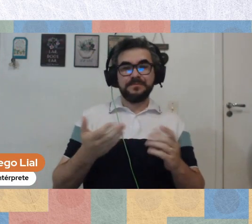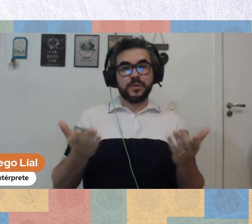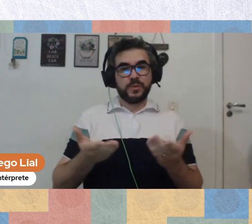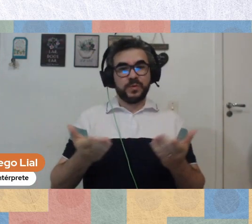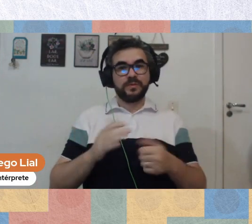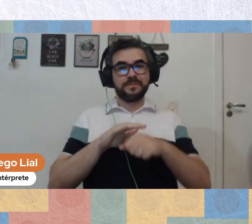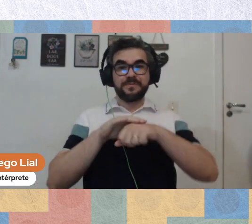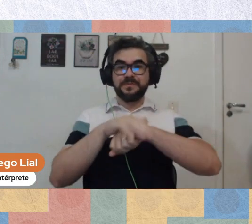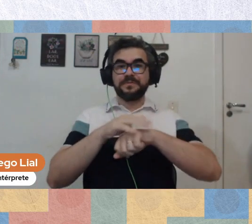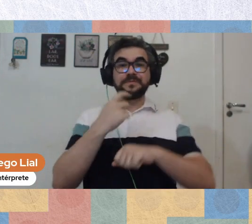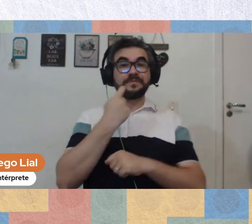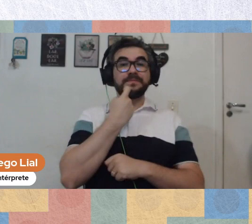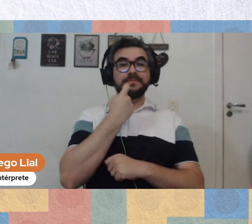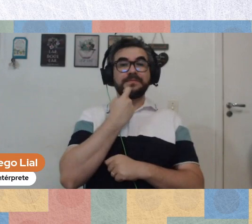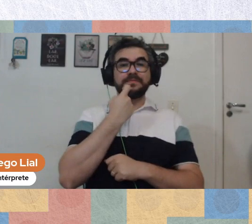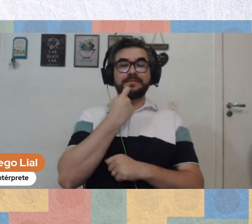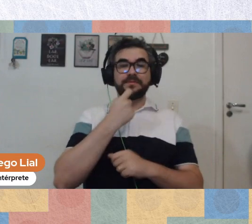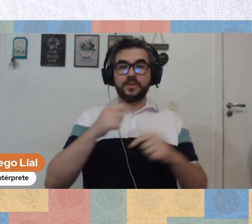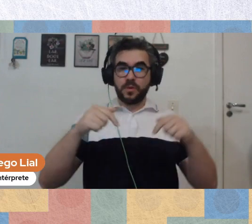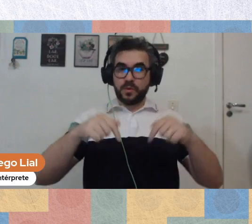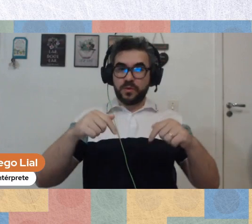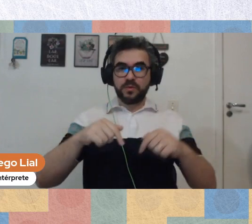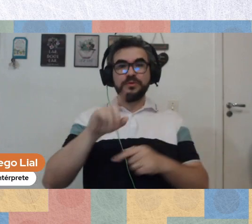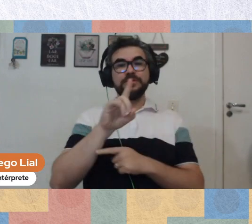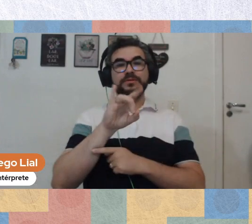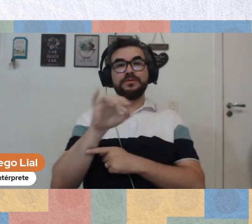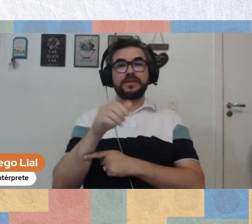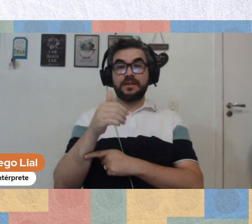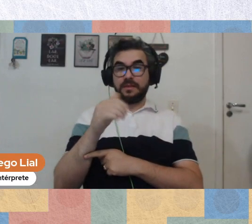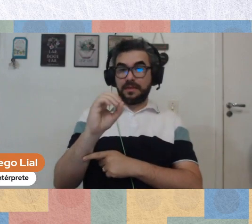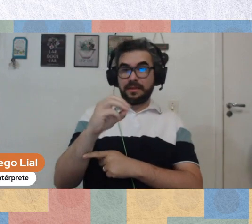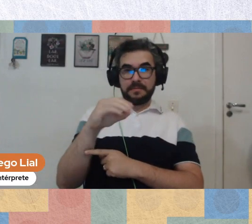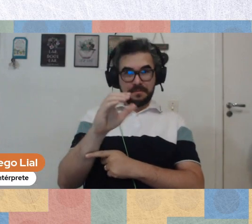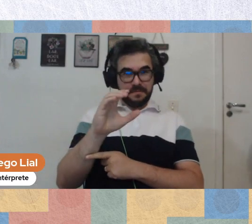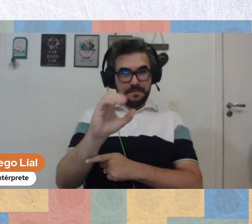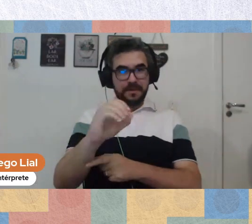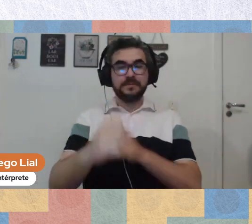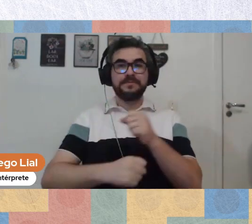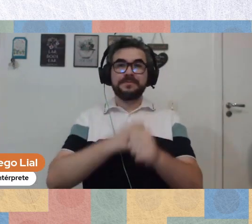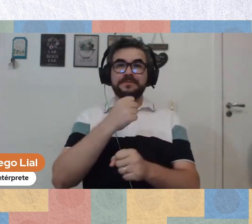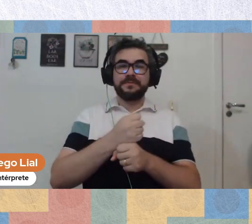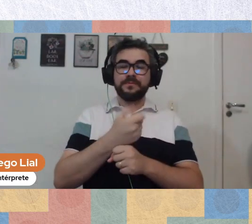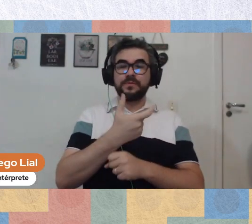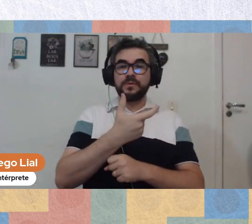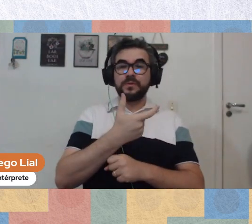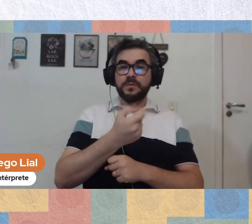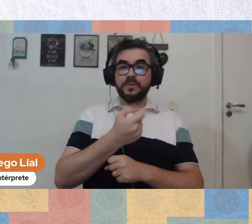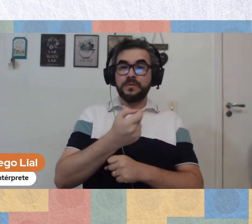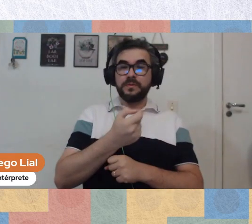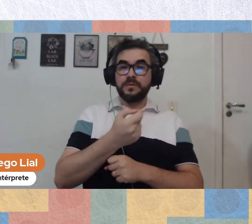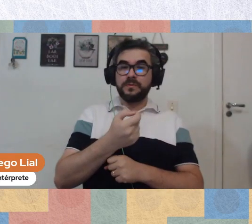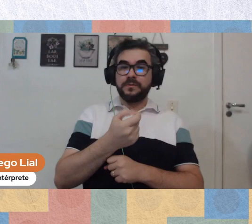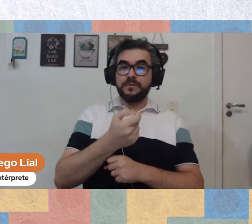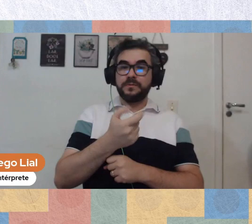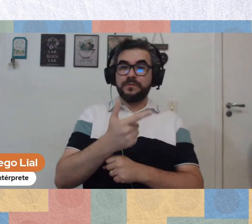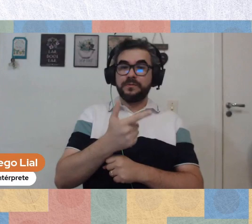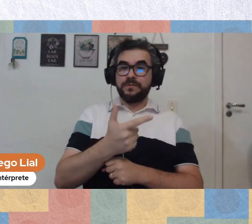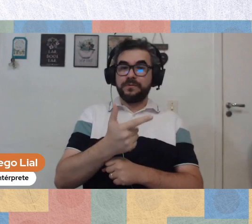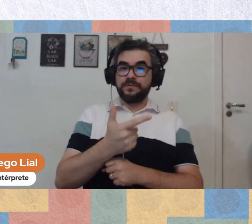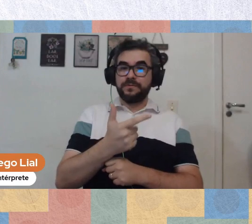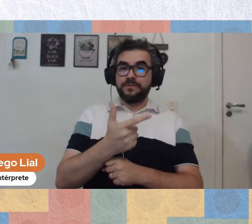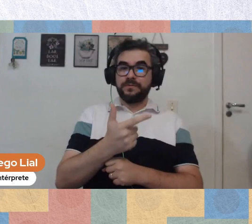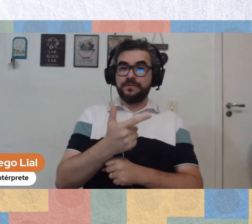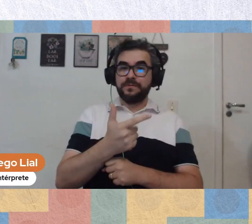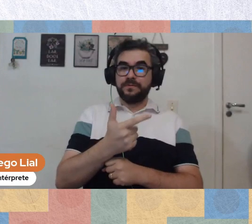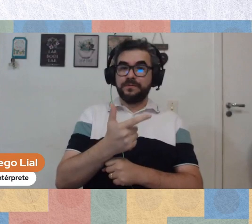de sexta-feira, hoje dia 10 de março de 2023, estamos aqui numa programação comemorativa